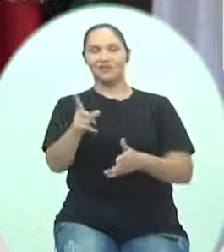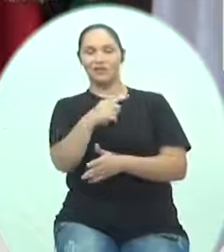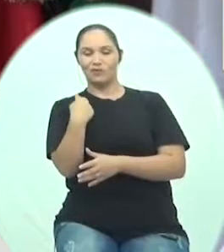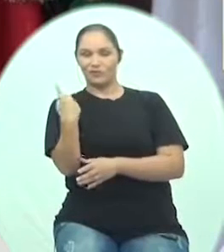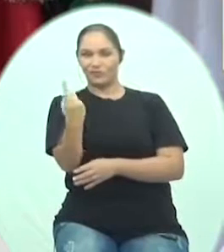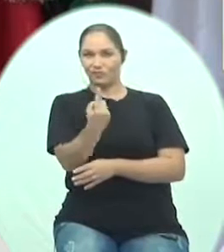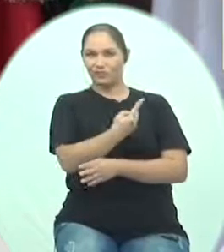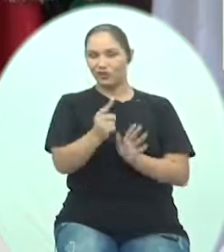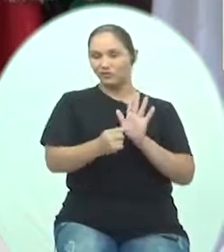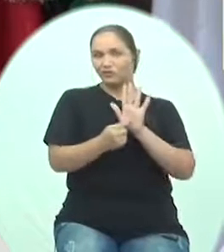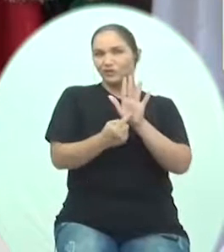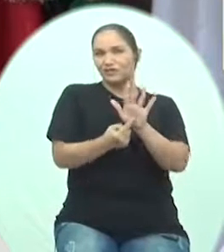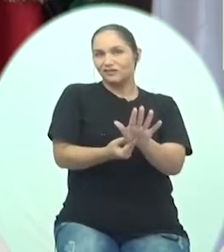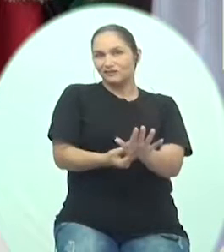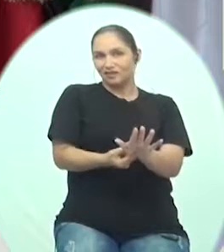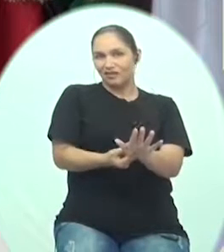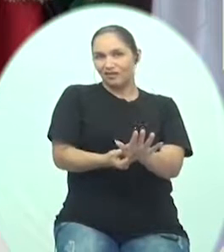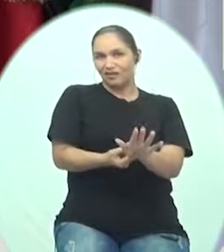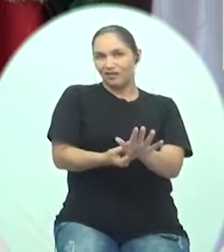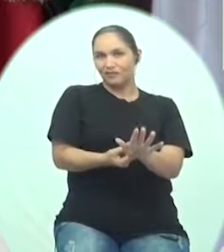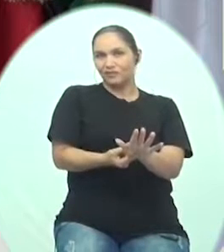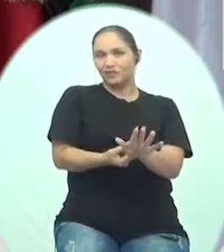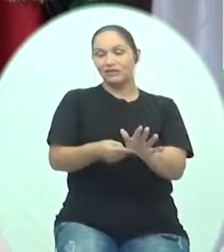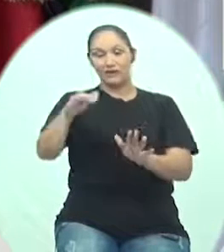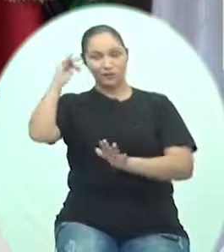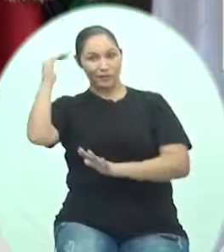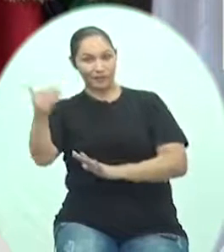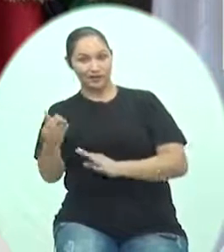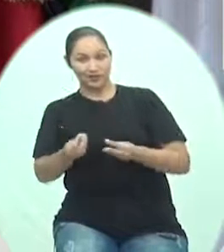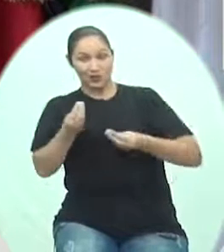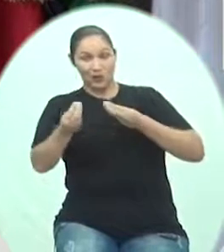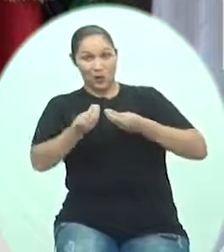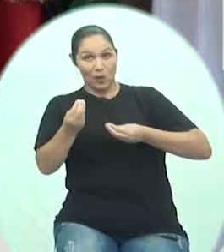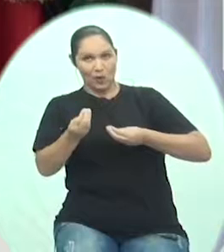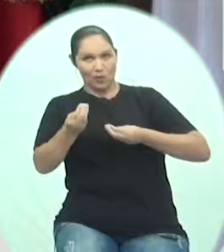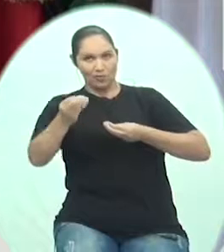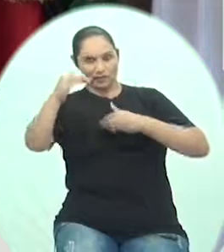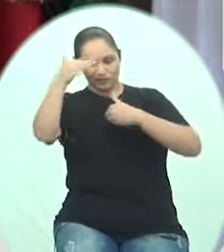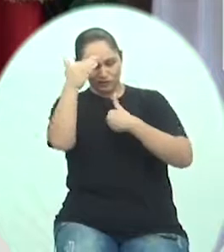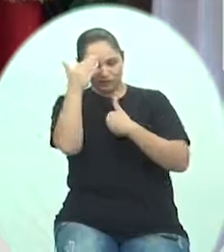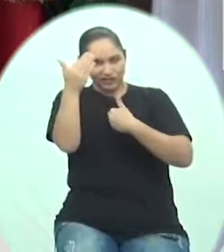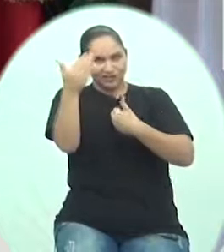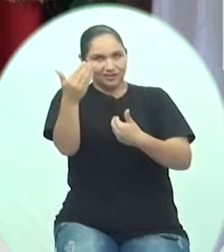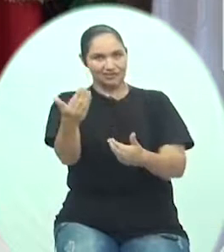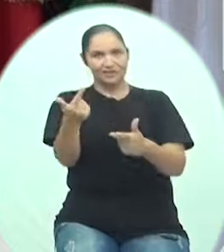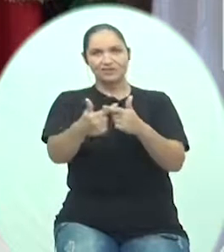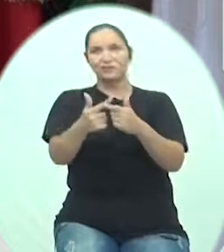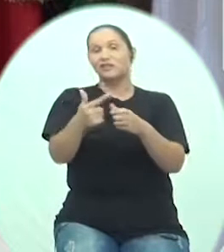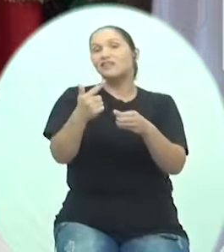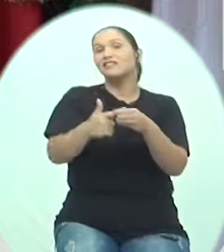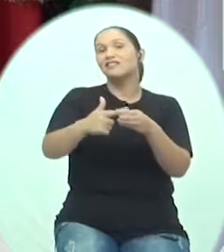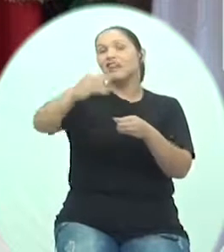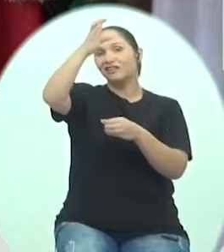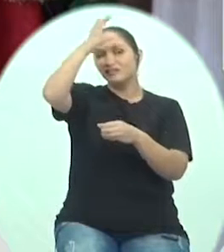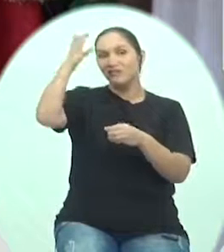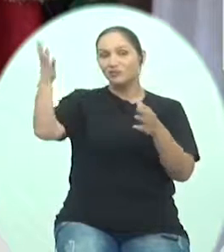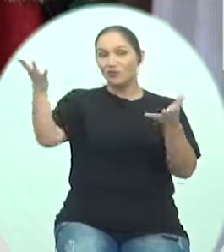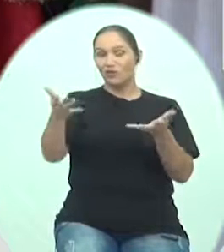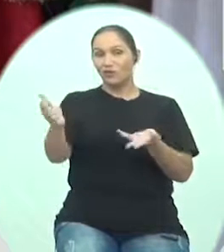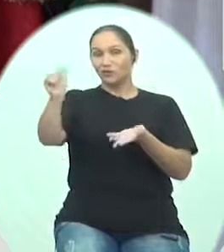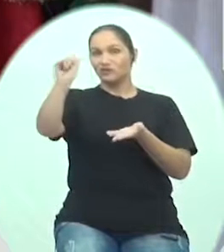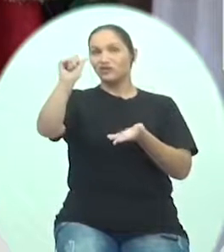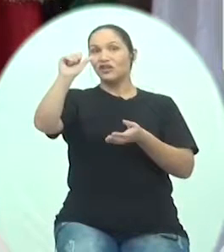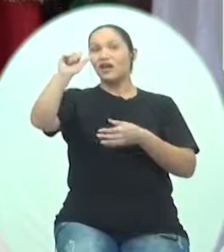promovida através dessa competição assim como a Copa D esteve já esteve presente Crisma que a que é